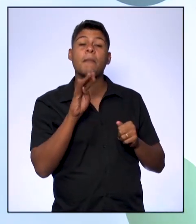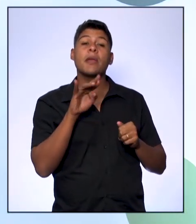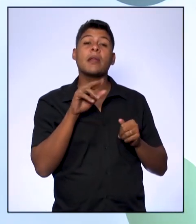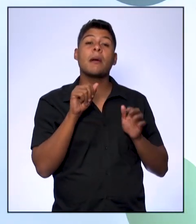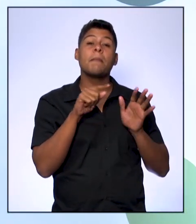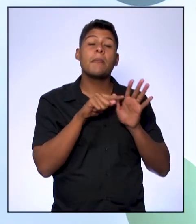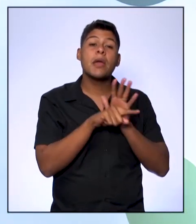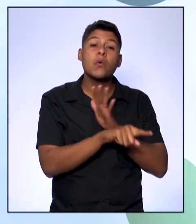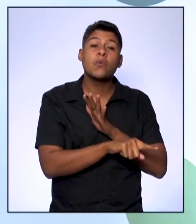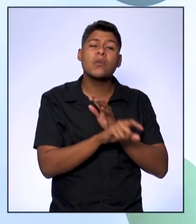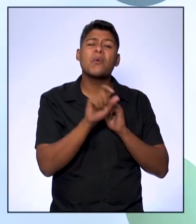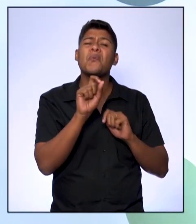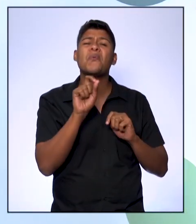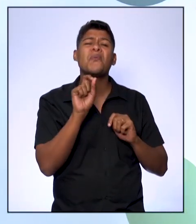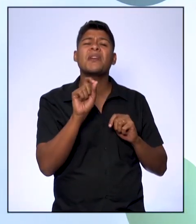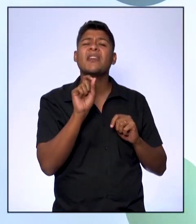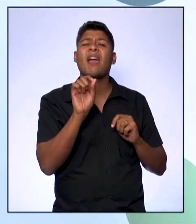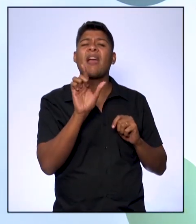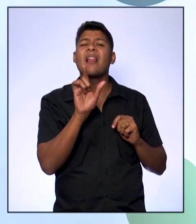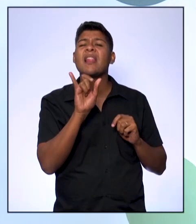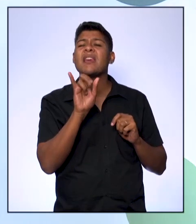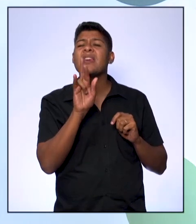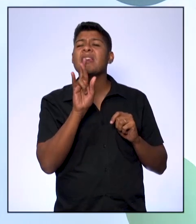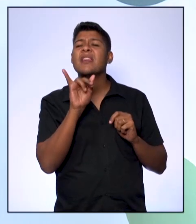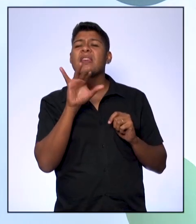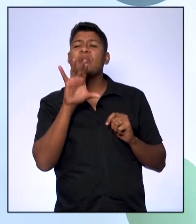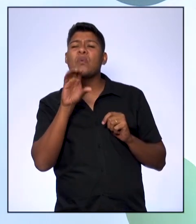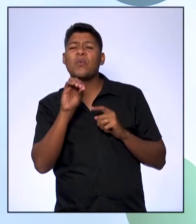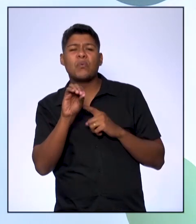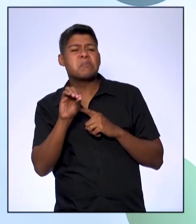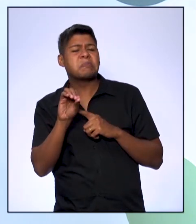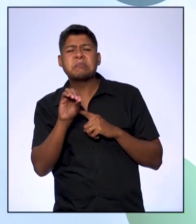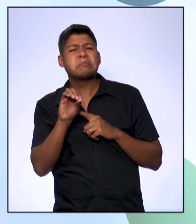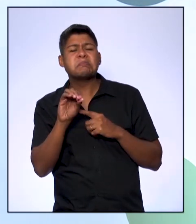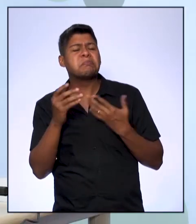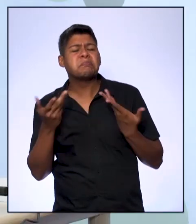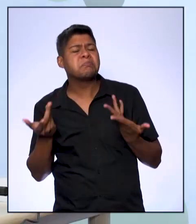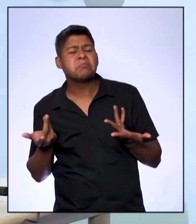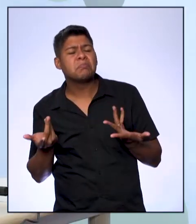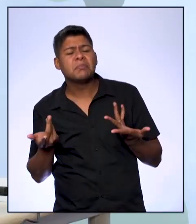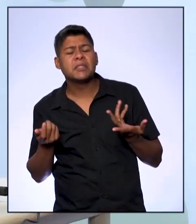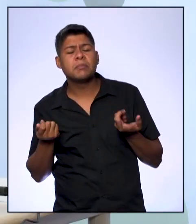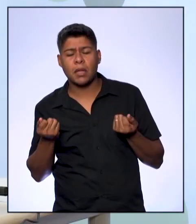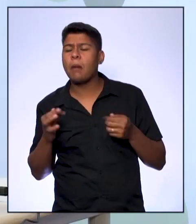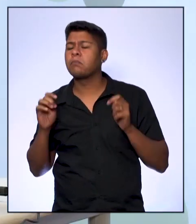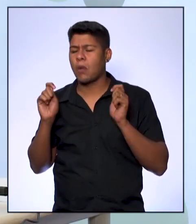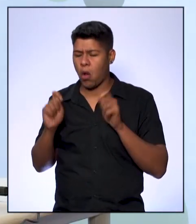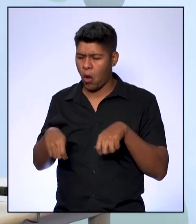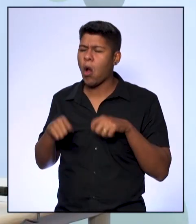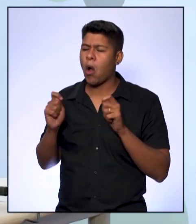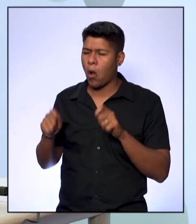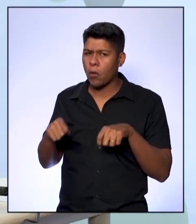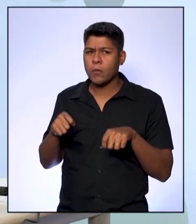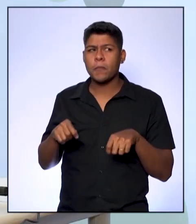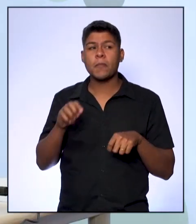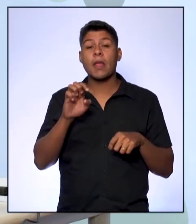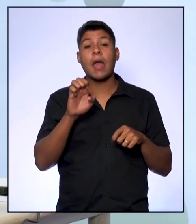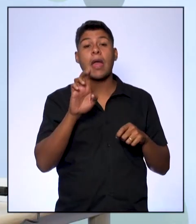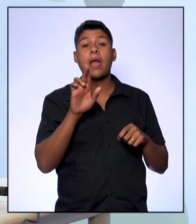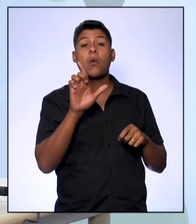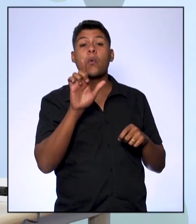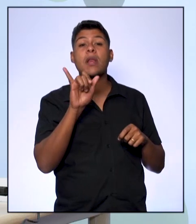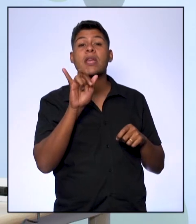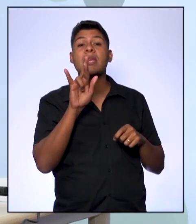tá perguntando o que é lírico né não tava muito no escopo da aula aula conseguindo ler para ela aí com certeza o eu